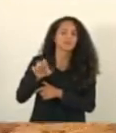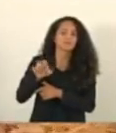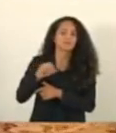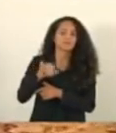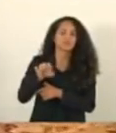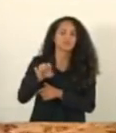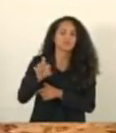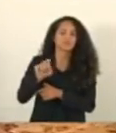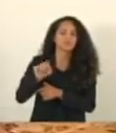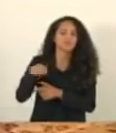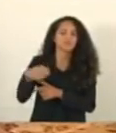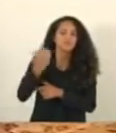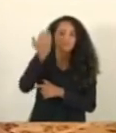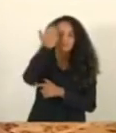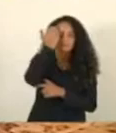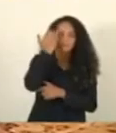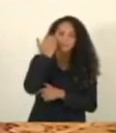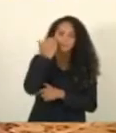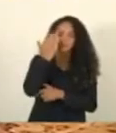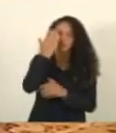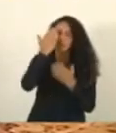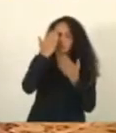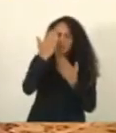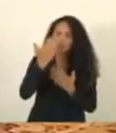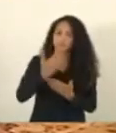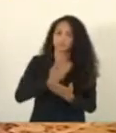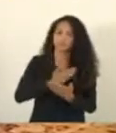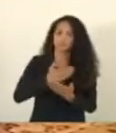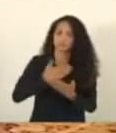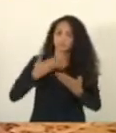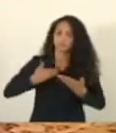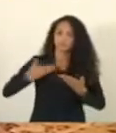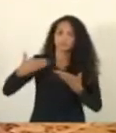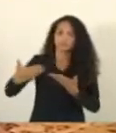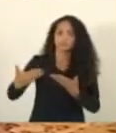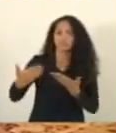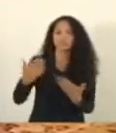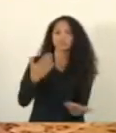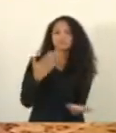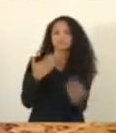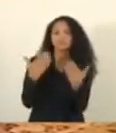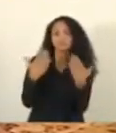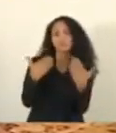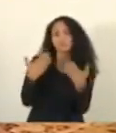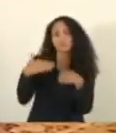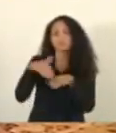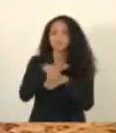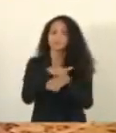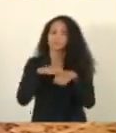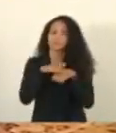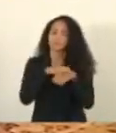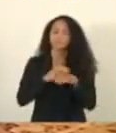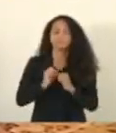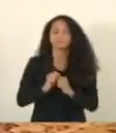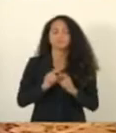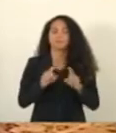aos nossos amigos que nos convidaram para esse debate, para esse bate-papo. Estiveram presentes lá comigo também